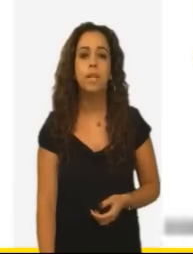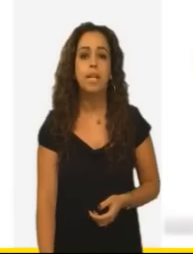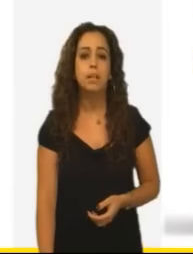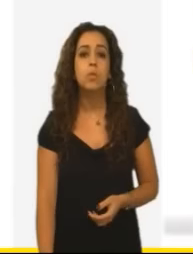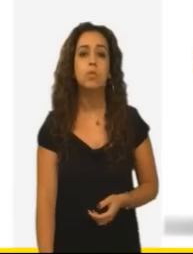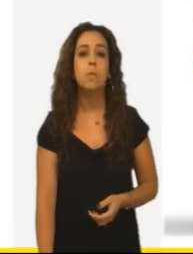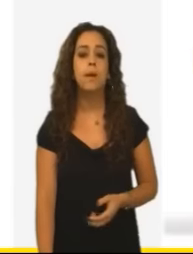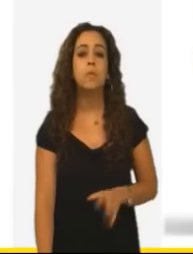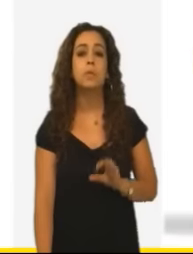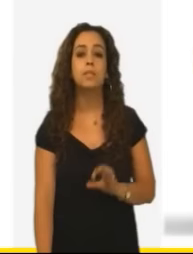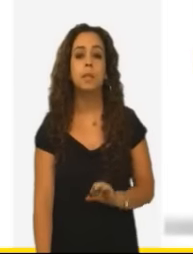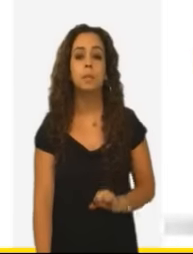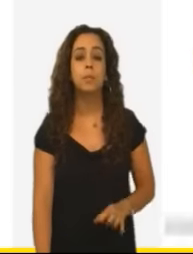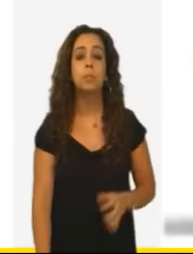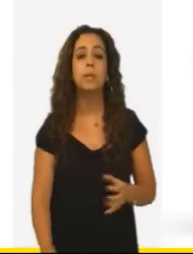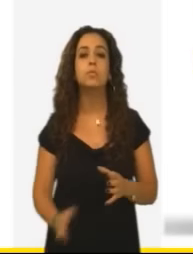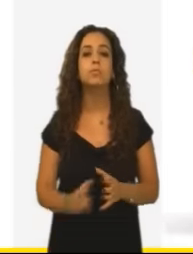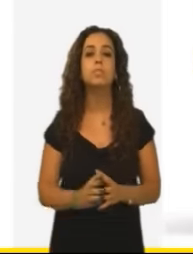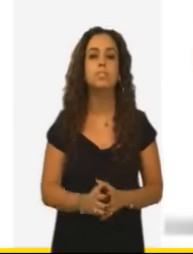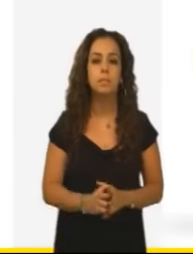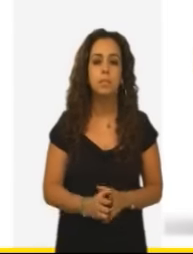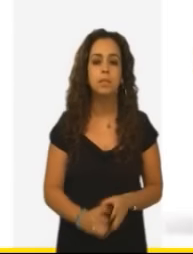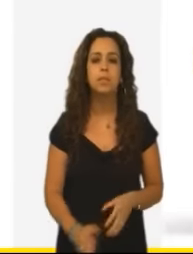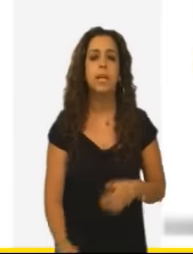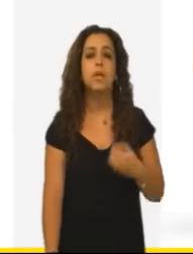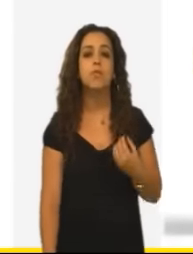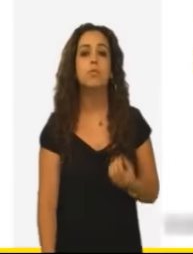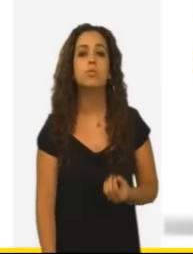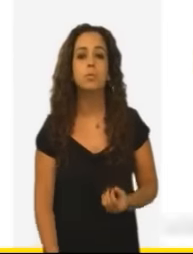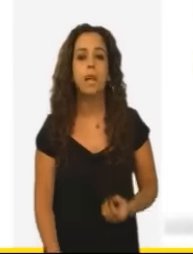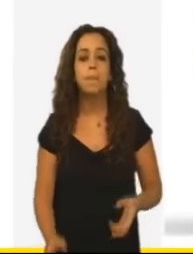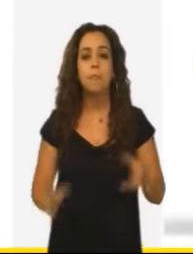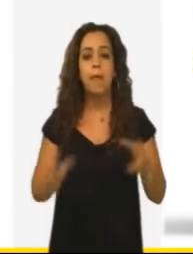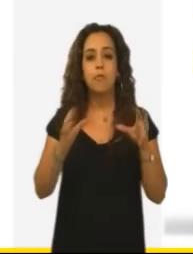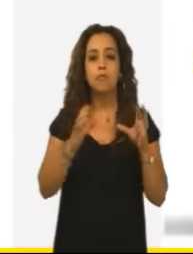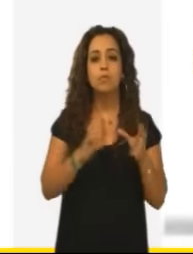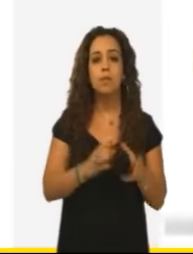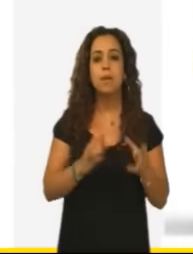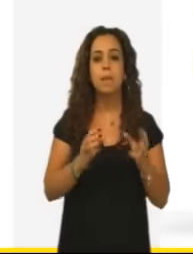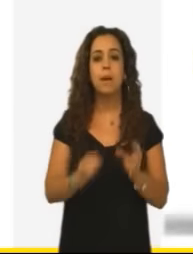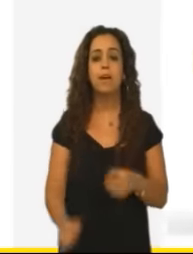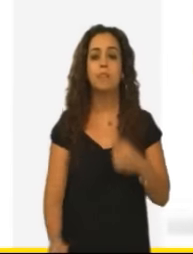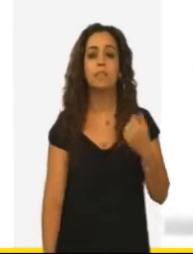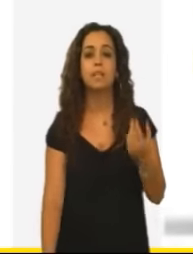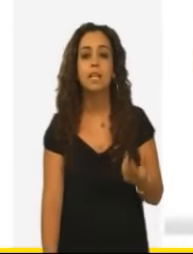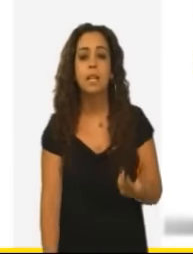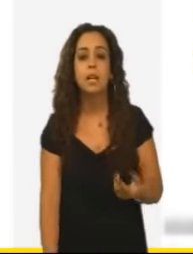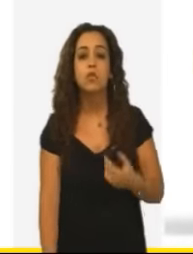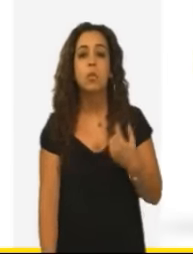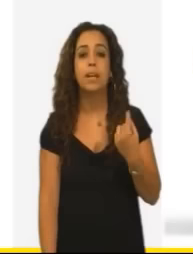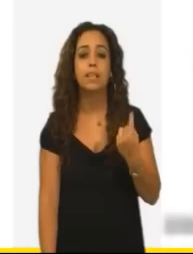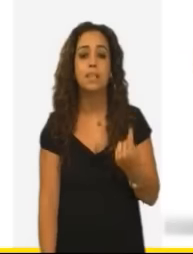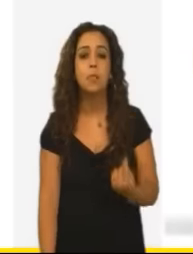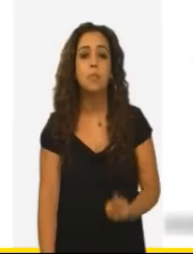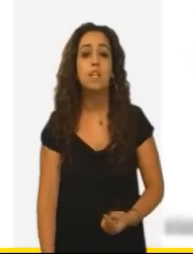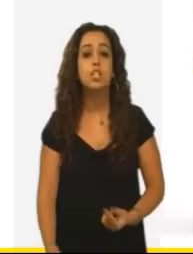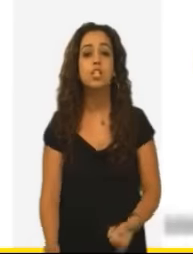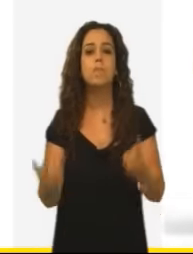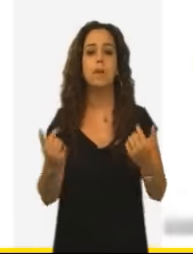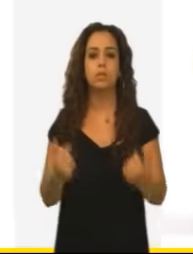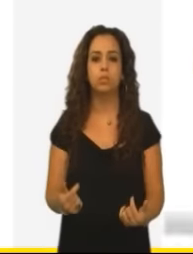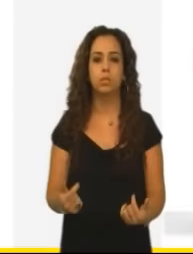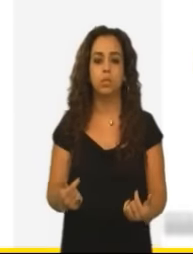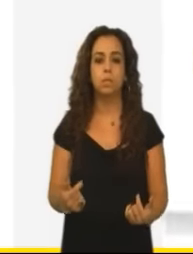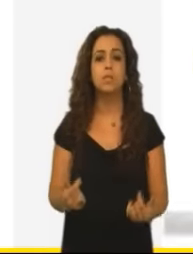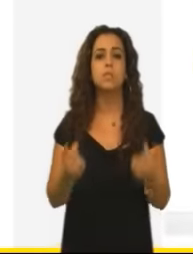função. Então, quando eu pego, por exemplo, um período simples, eu vou estudar a função que a palavra tem numa oração